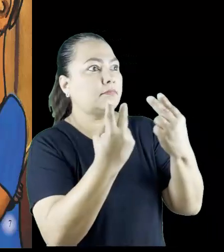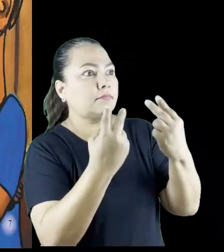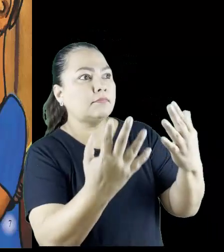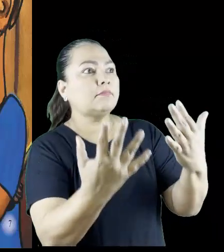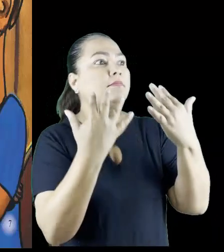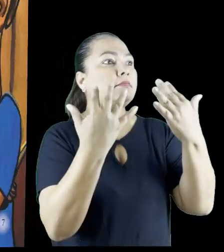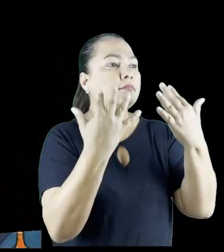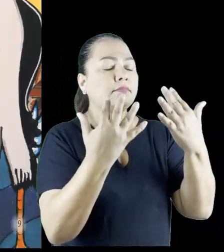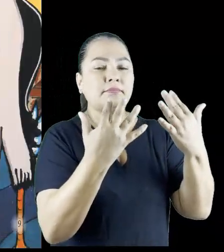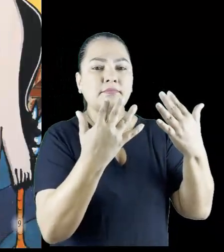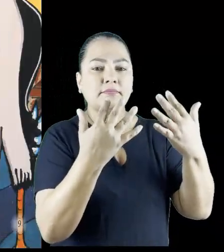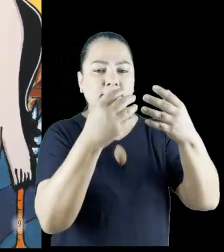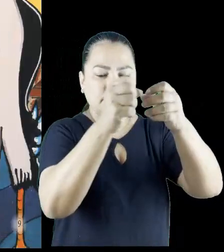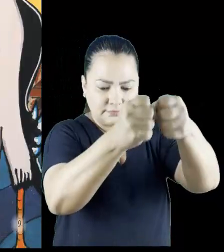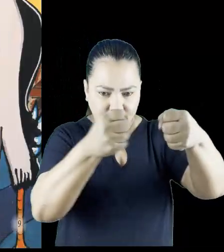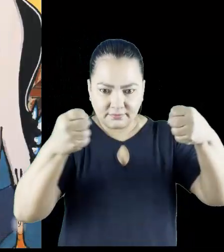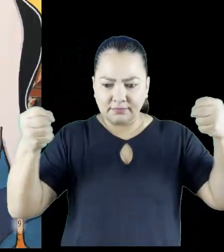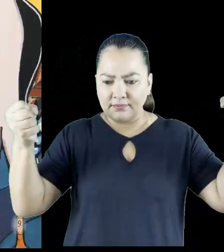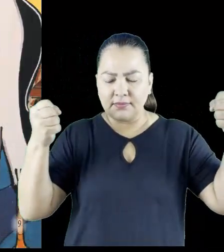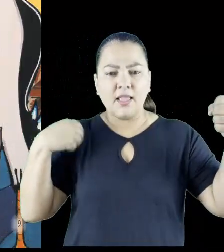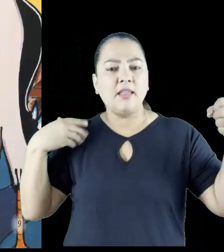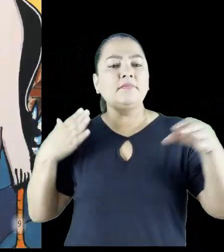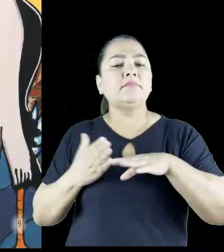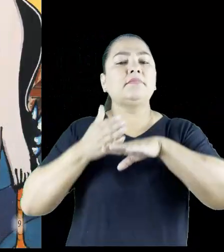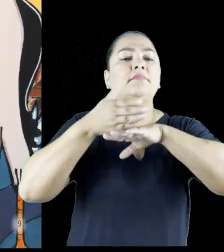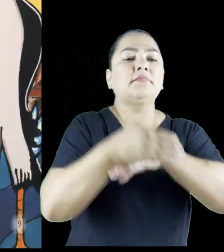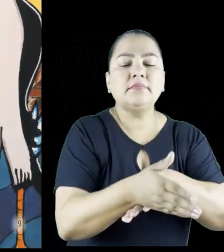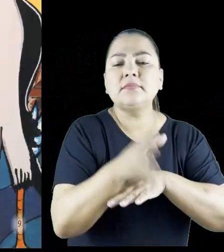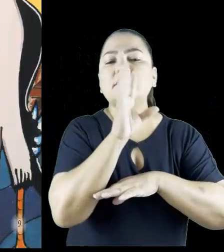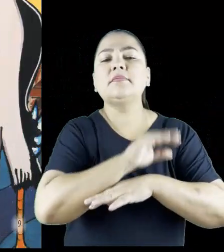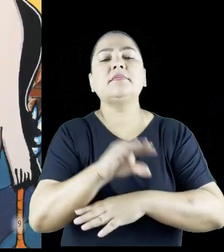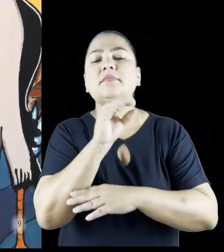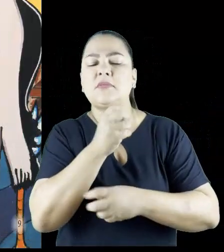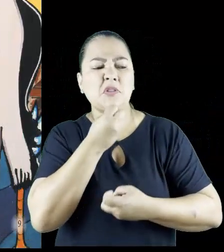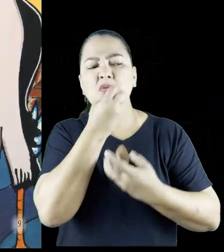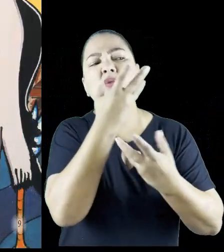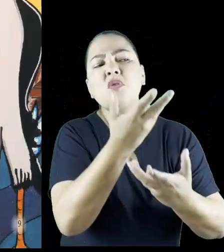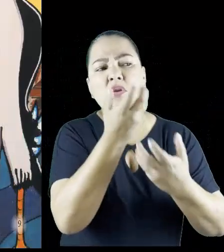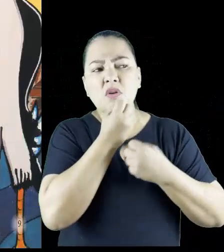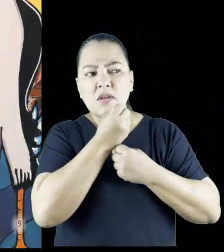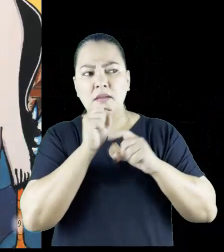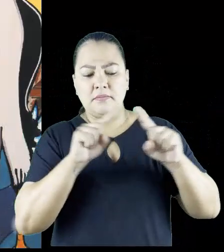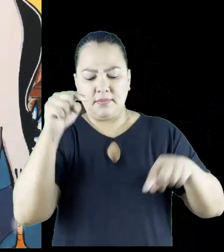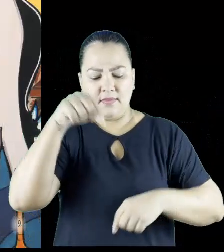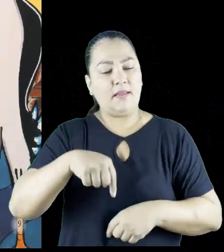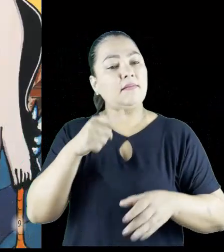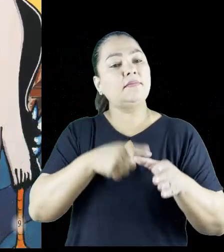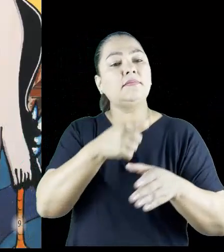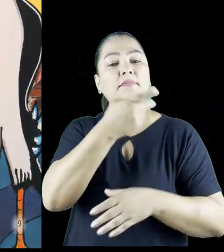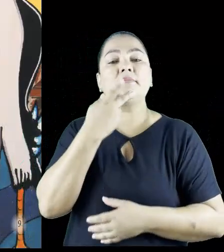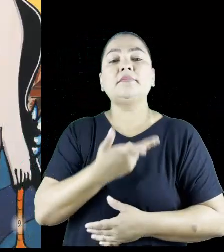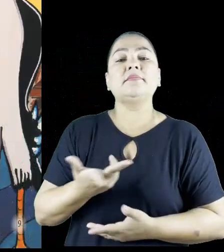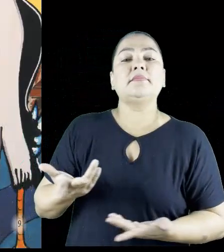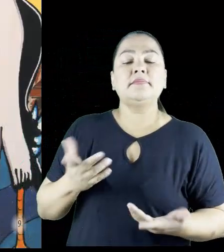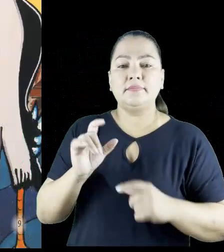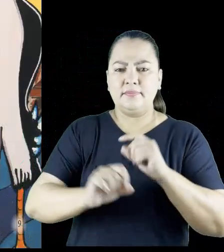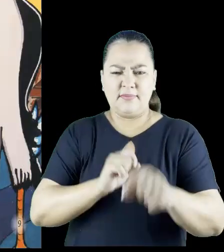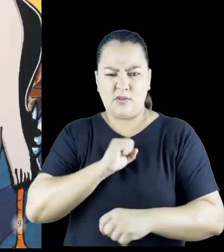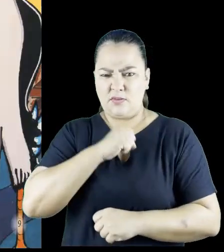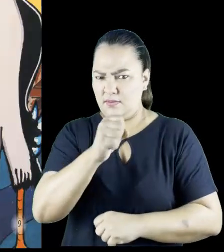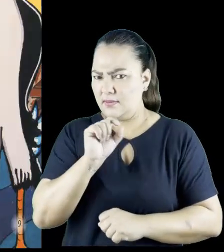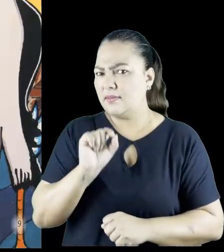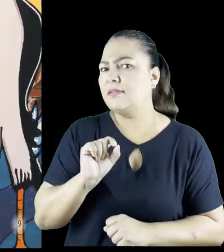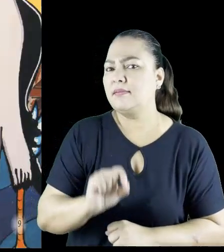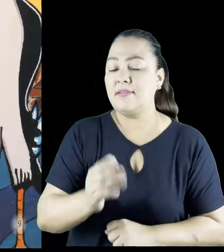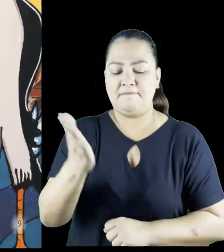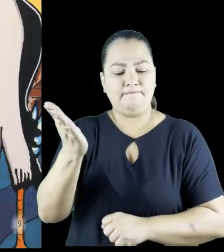vissem. Eles abriram a janela e eu já entrei falando. Nem te conto, menino, mas essa cidade aí que você